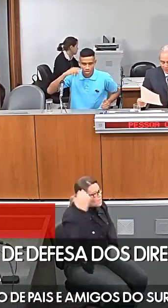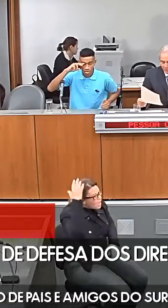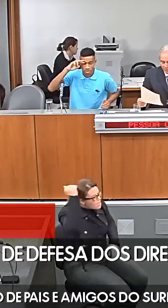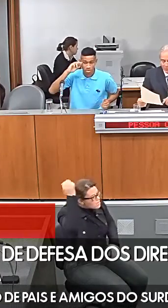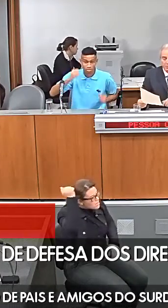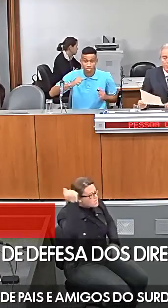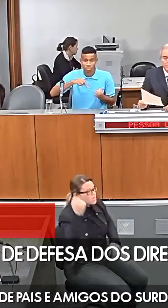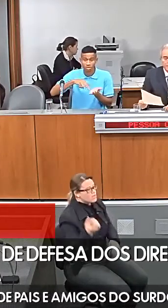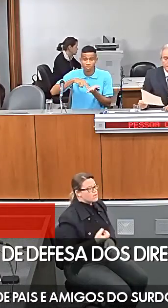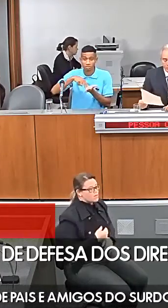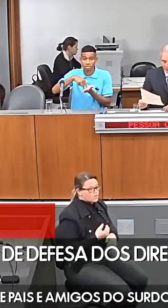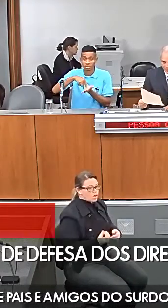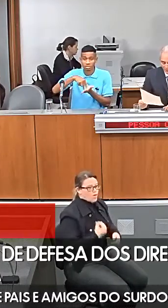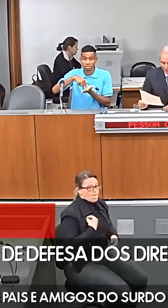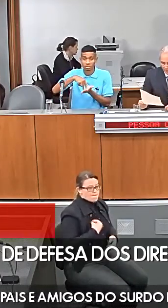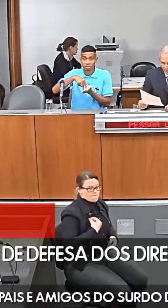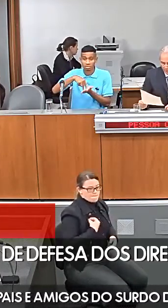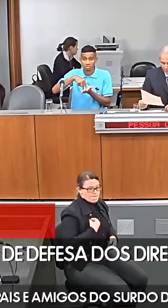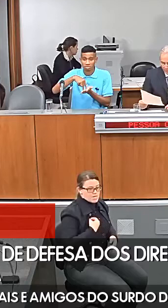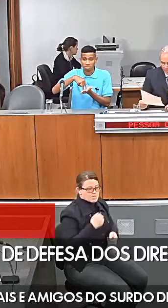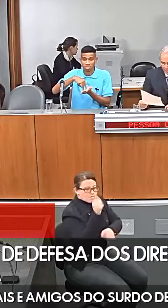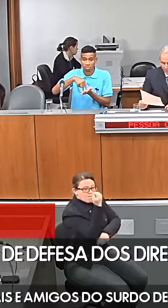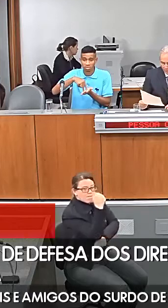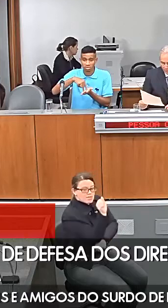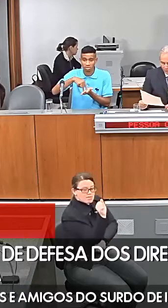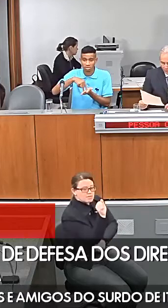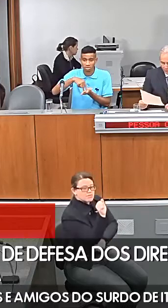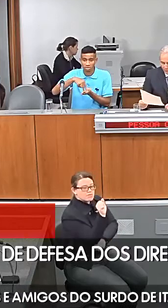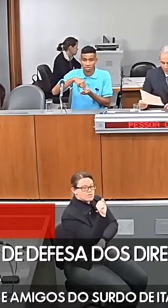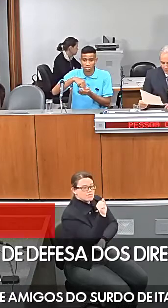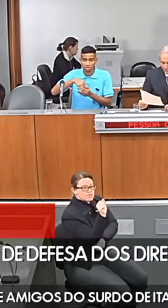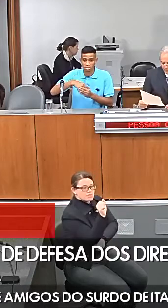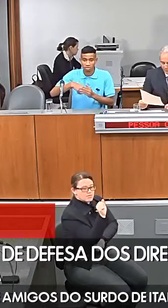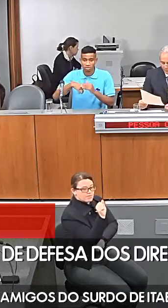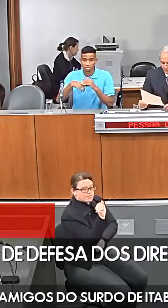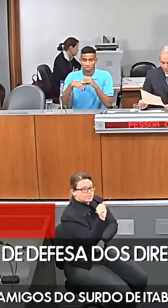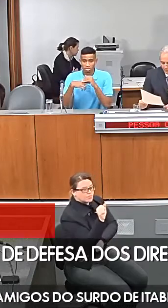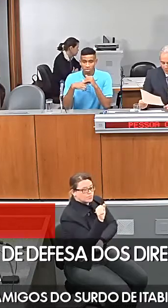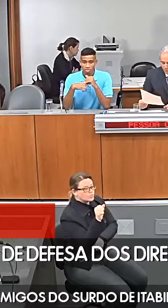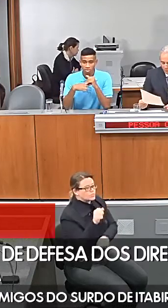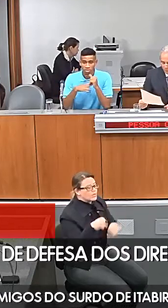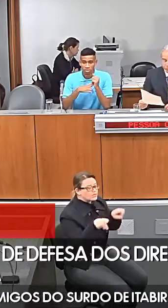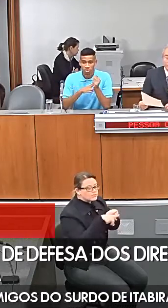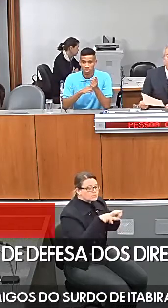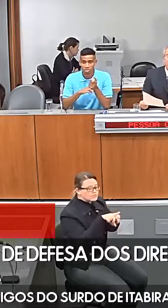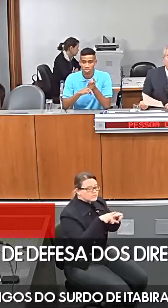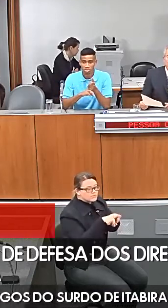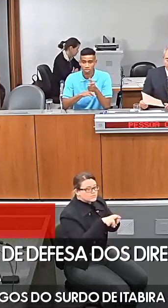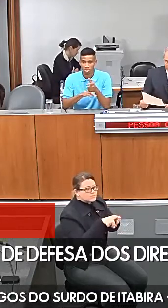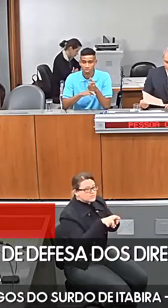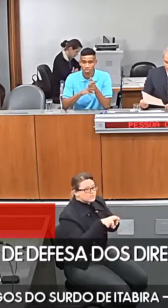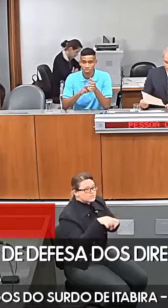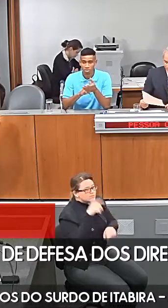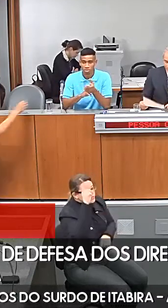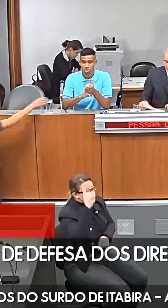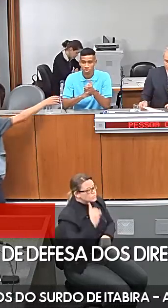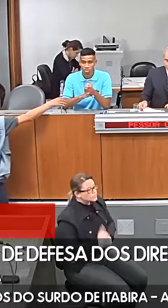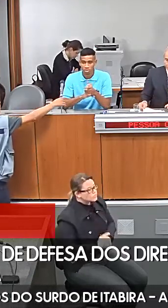a presidente, ele é membro representando aqui também os diretores da Associação de Pais e Amigos do Surdo de